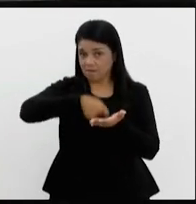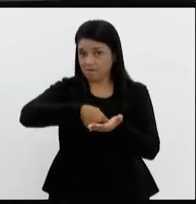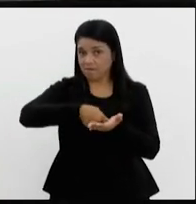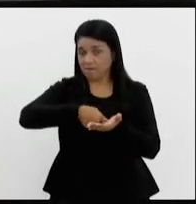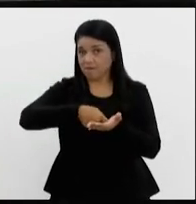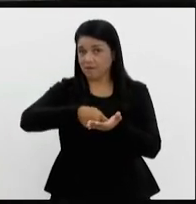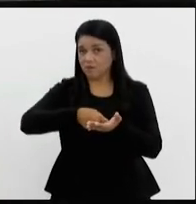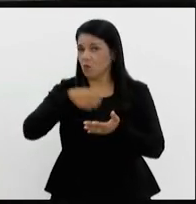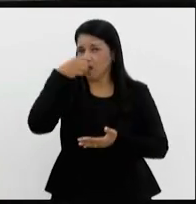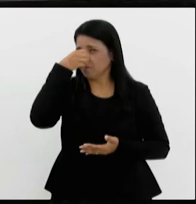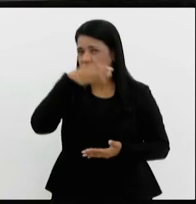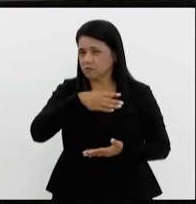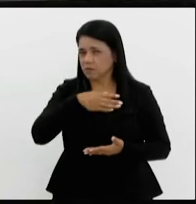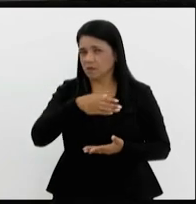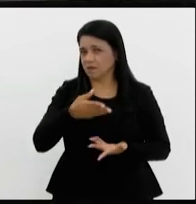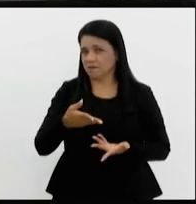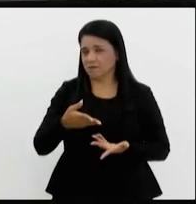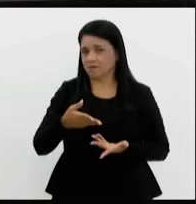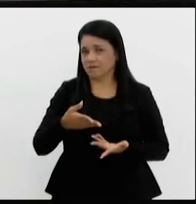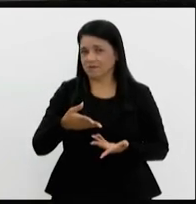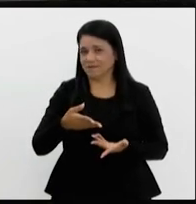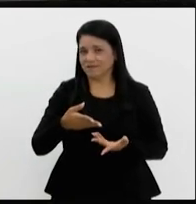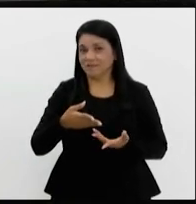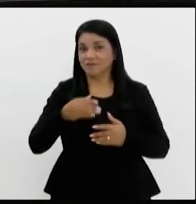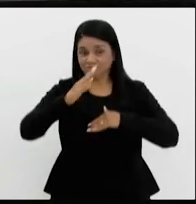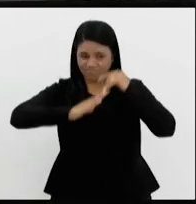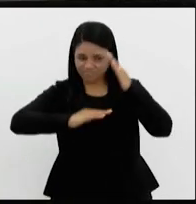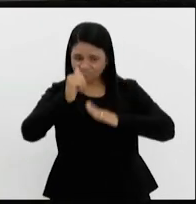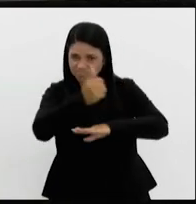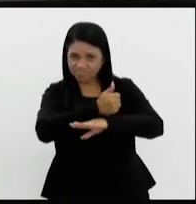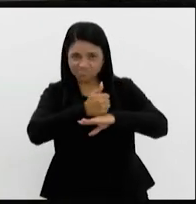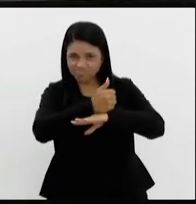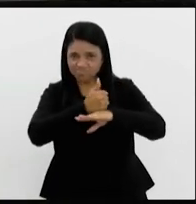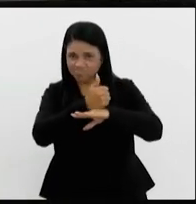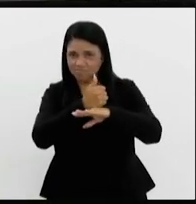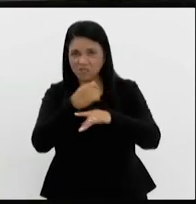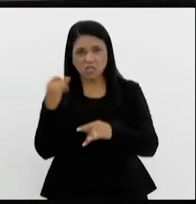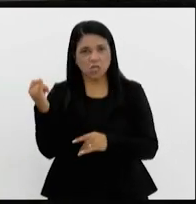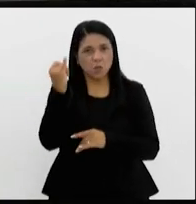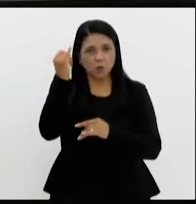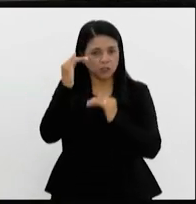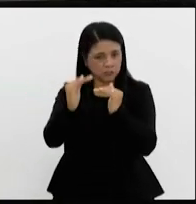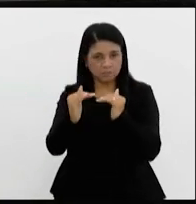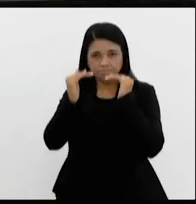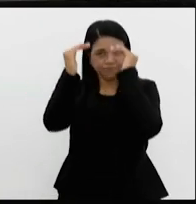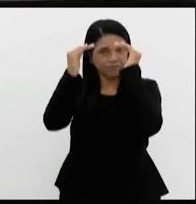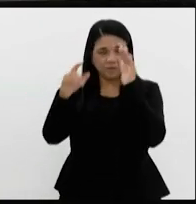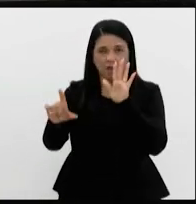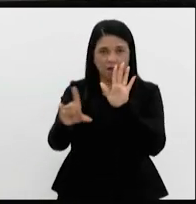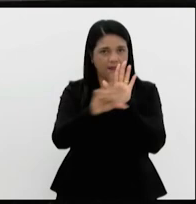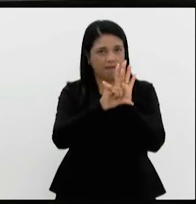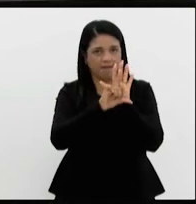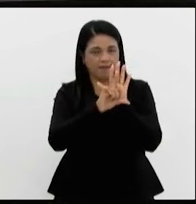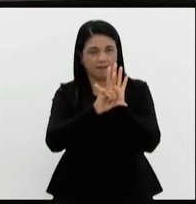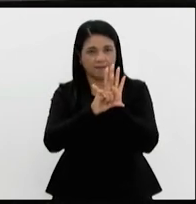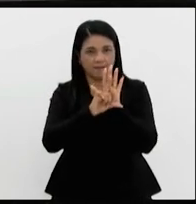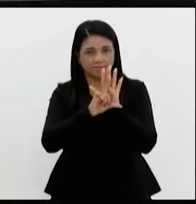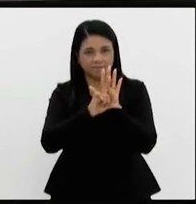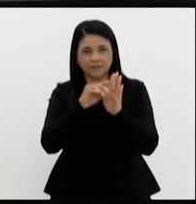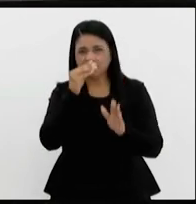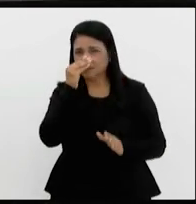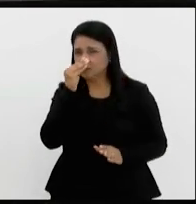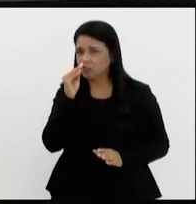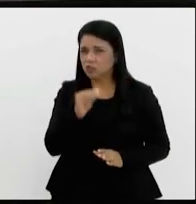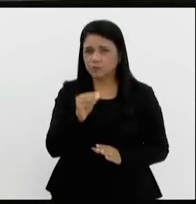impunidade. Em vossas funções, não deveis dar exagerada importância à lei e, de um modo geral, desprezai